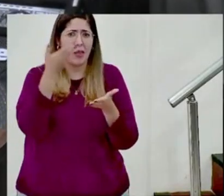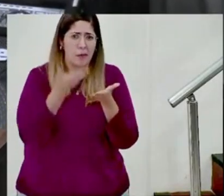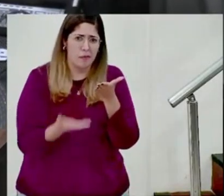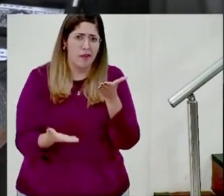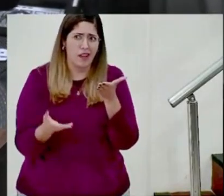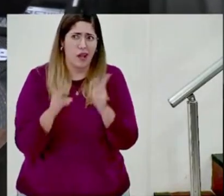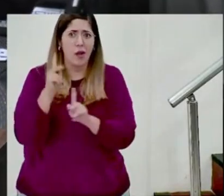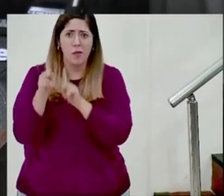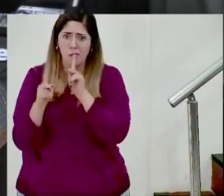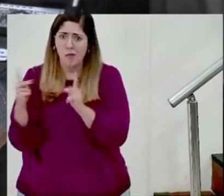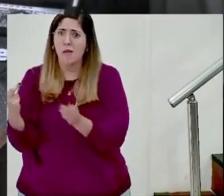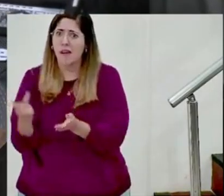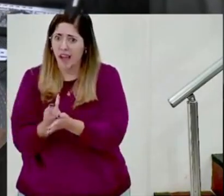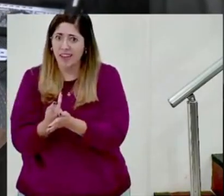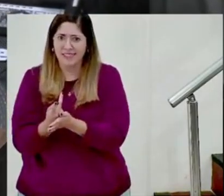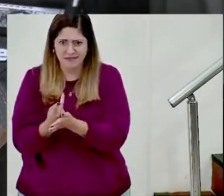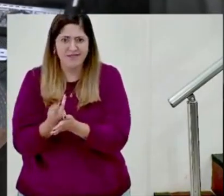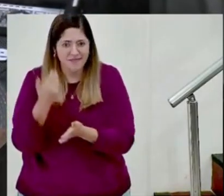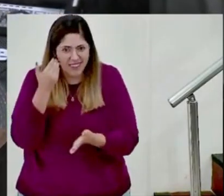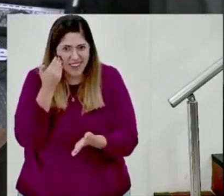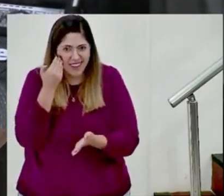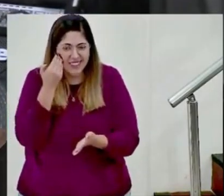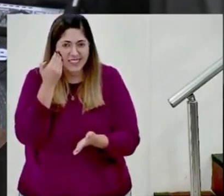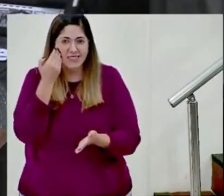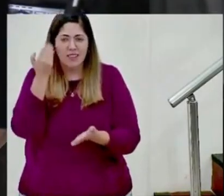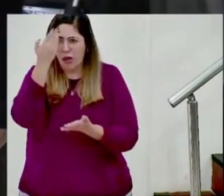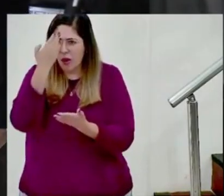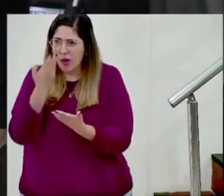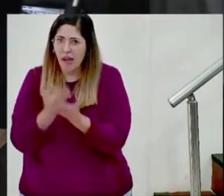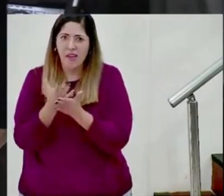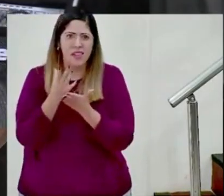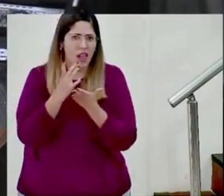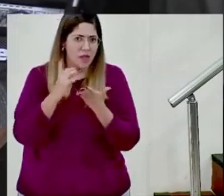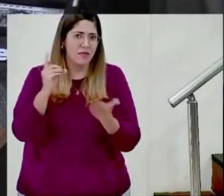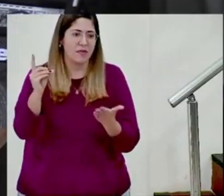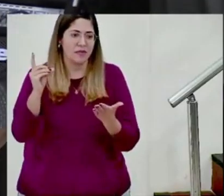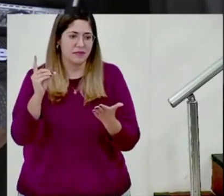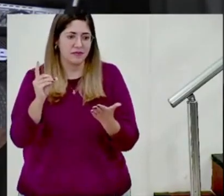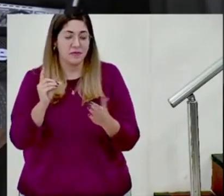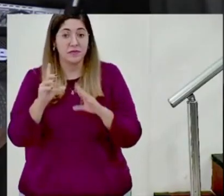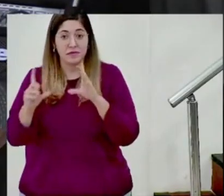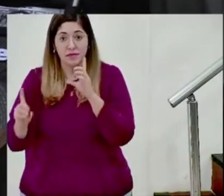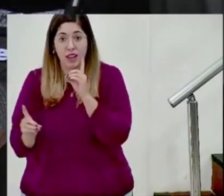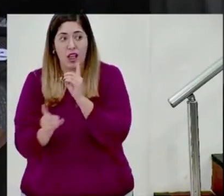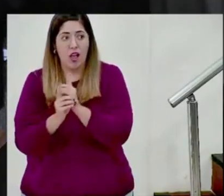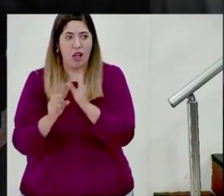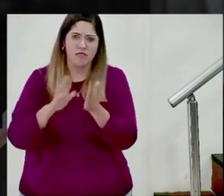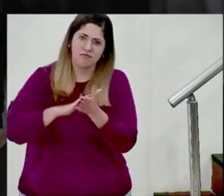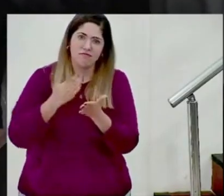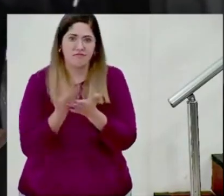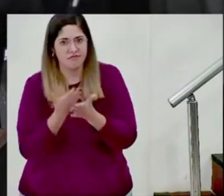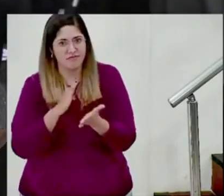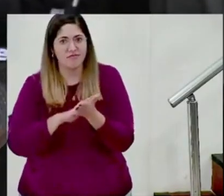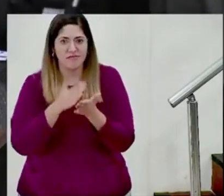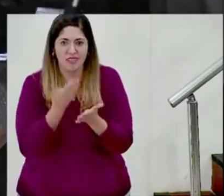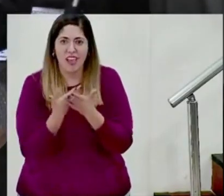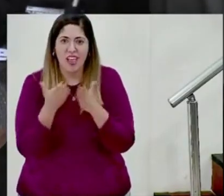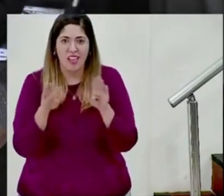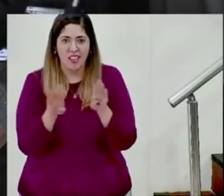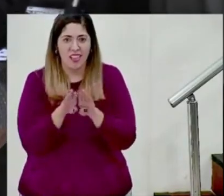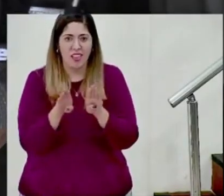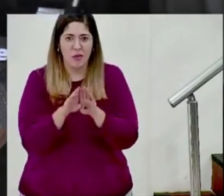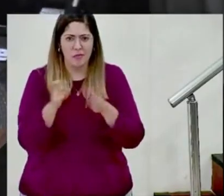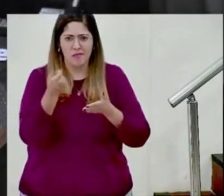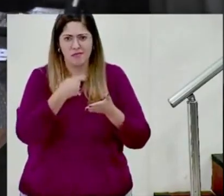muito diferente. E é por isso que nós confiamos na Escritura. E aí então você vai encontrar lá até tradução online dos escritos